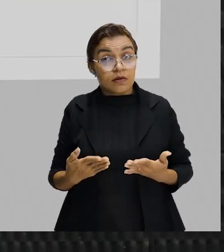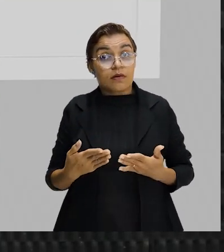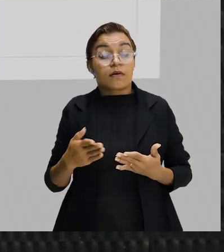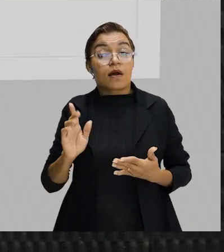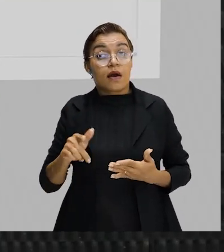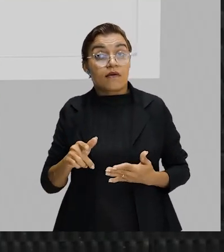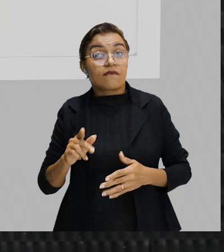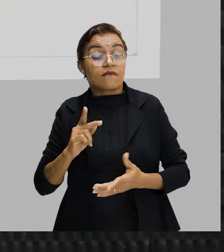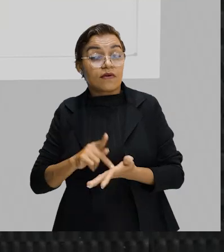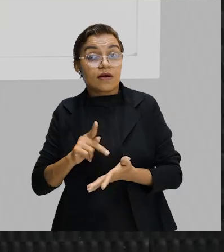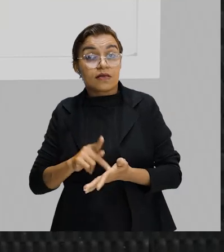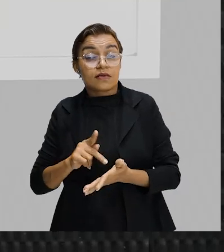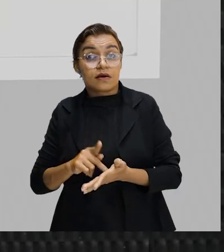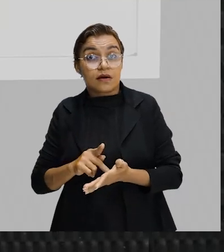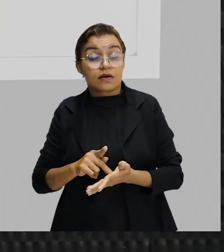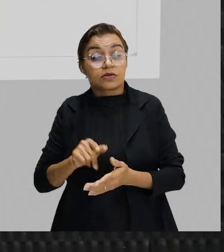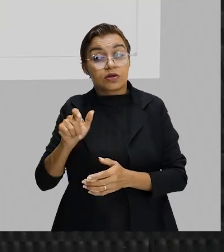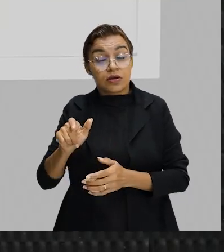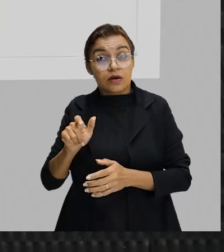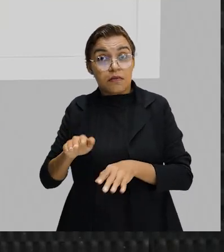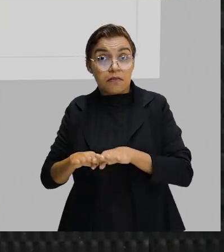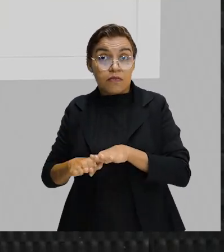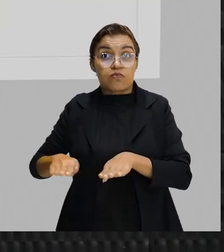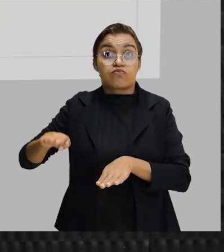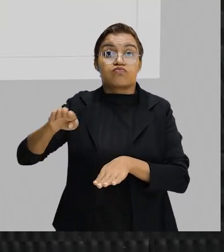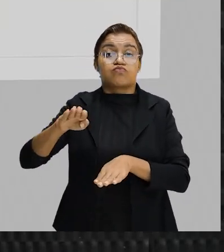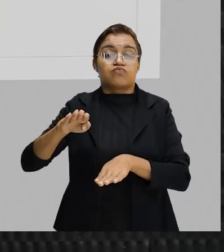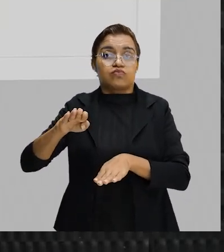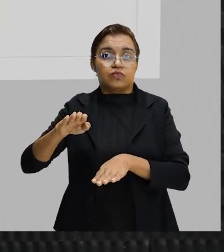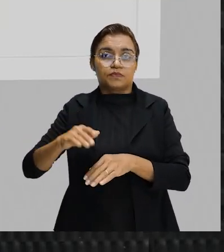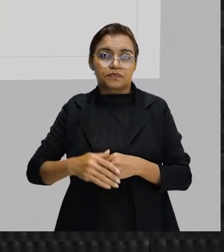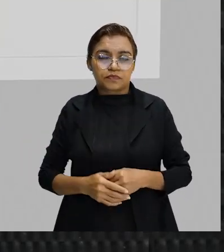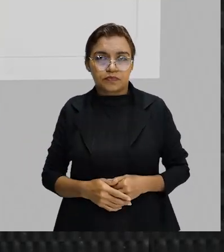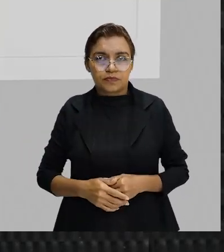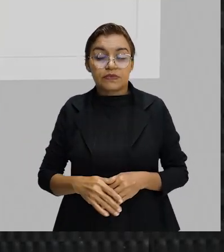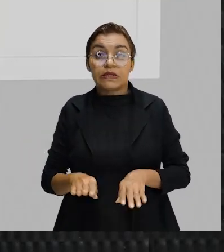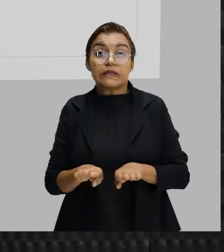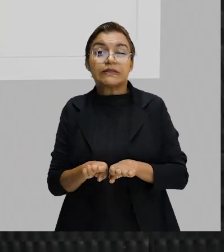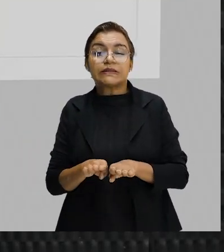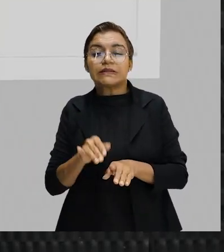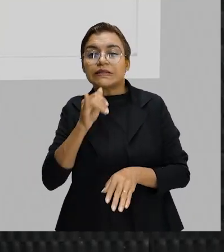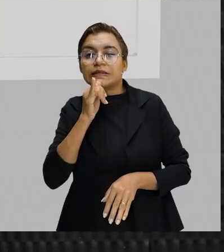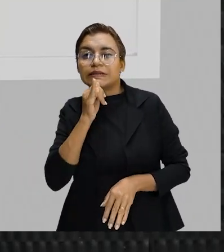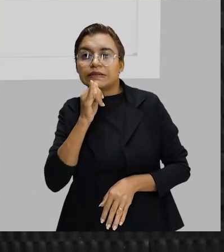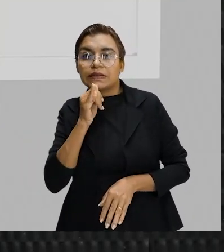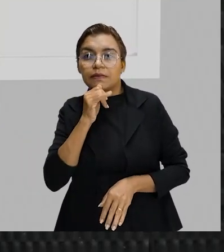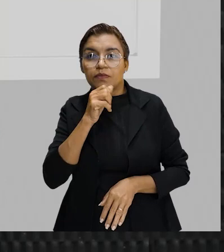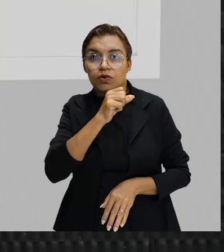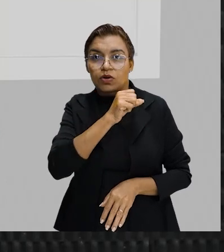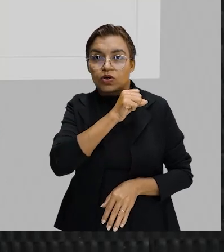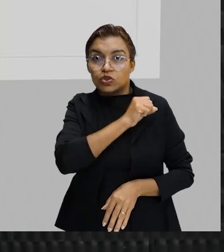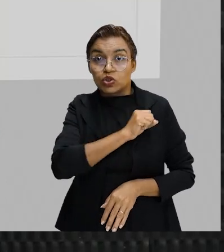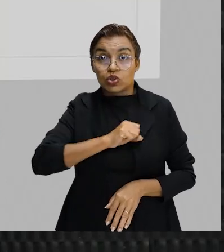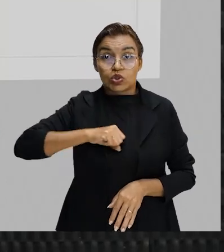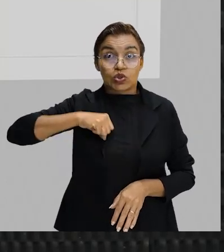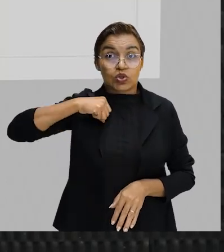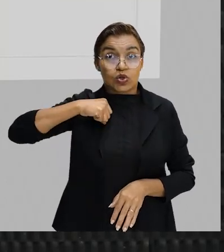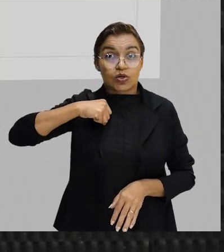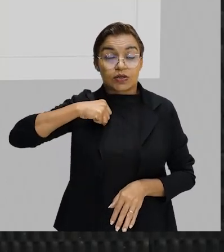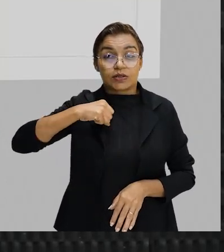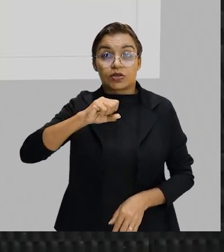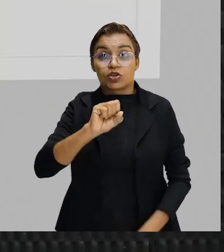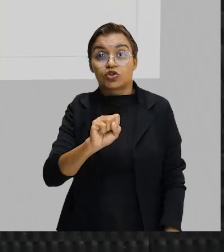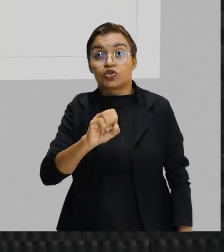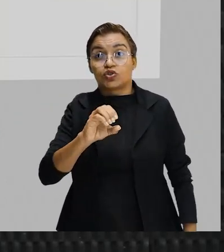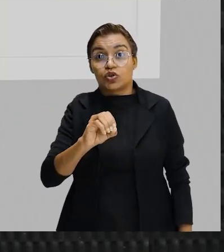relação aos outros, tá? Ao ponto, claro, do próprio Sócrates se tornar uma pedra no sapato da